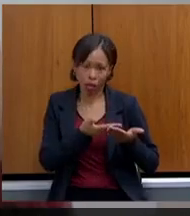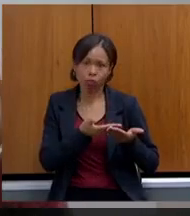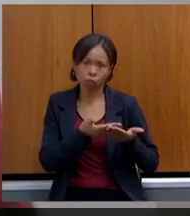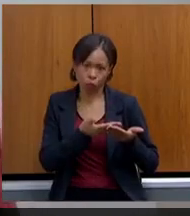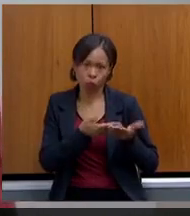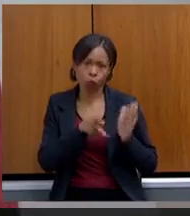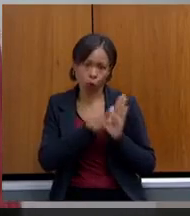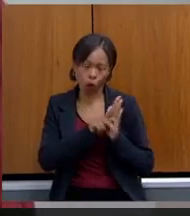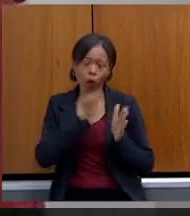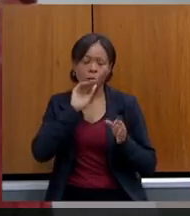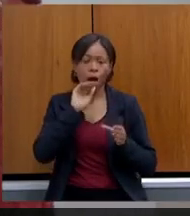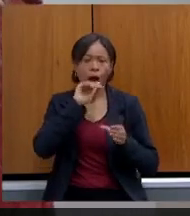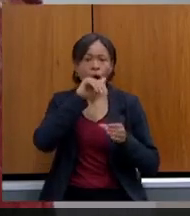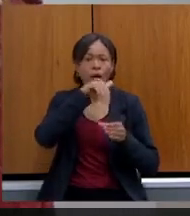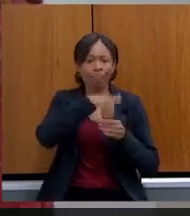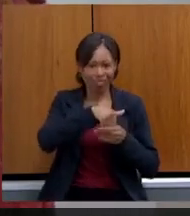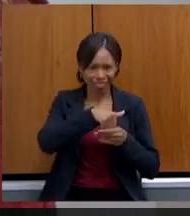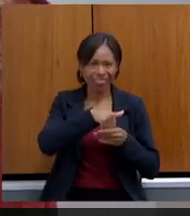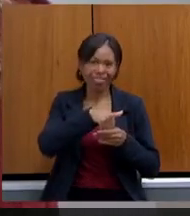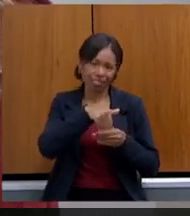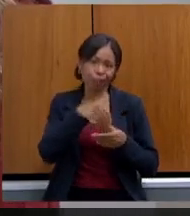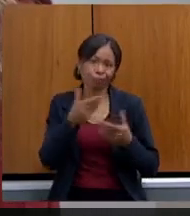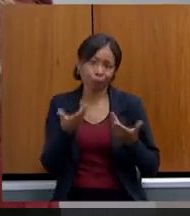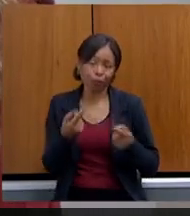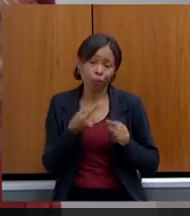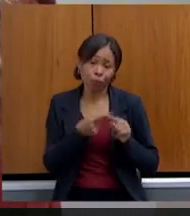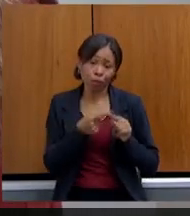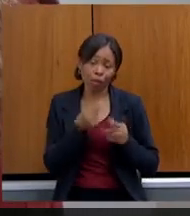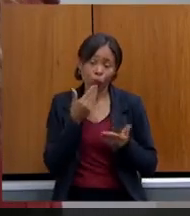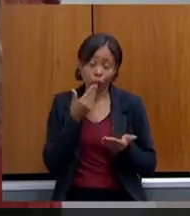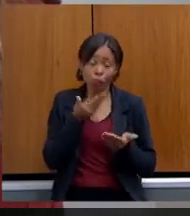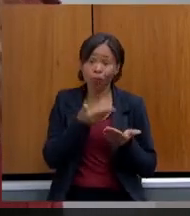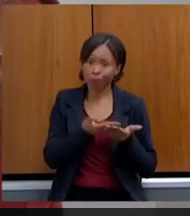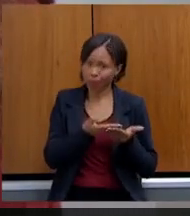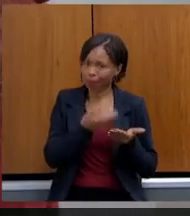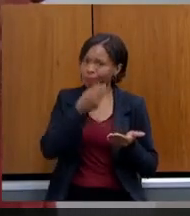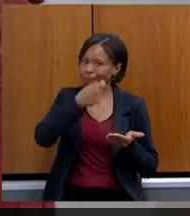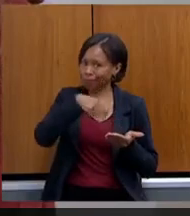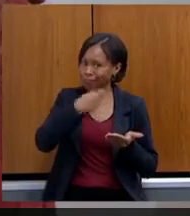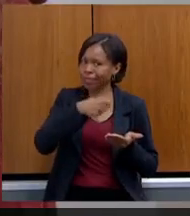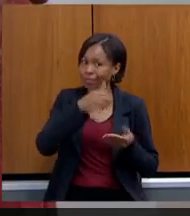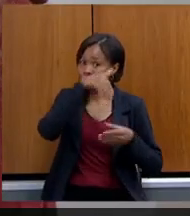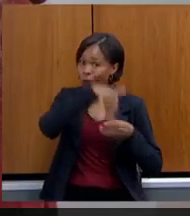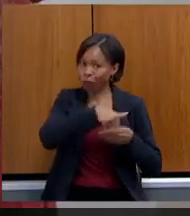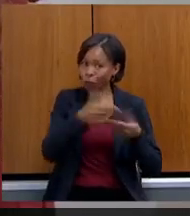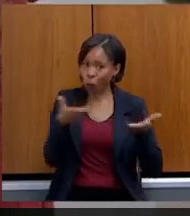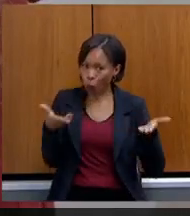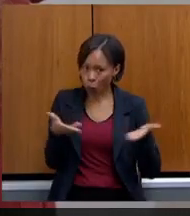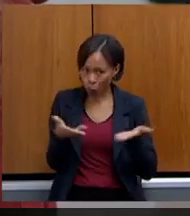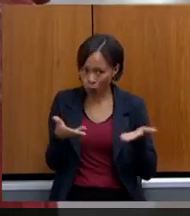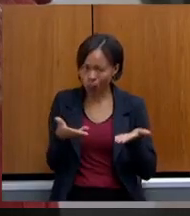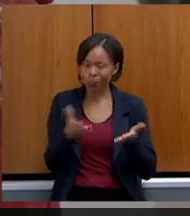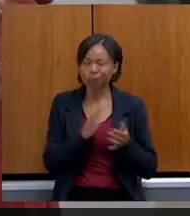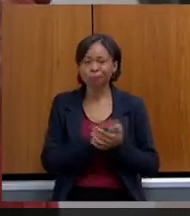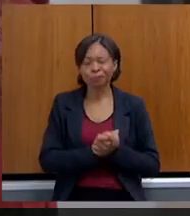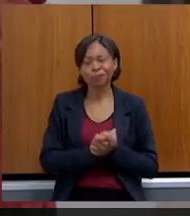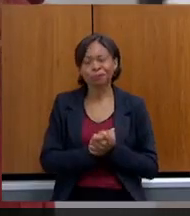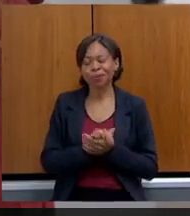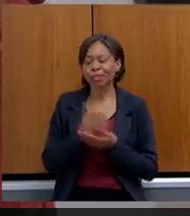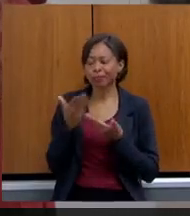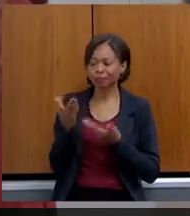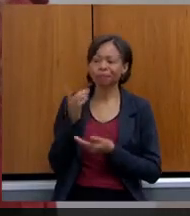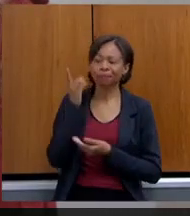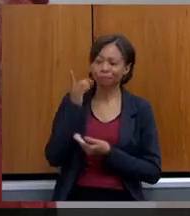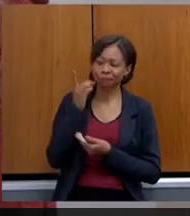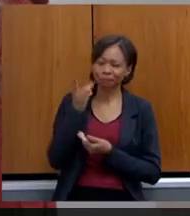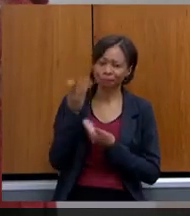relacionados ao Assembléia fiscaliza precisam ser votados nesta reunião bem Deputado Arlen passo